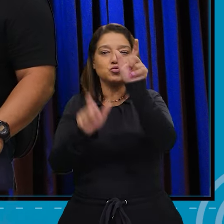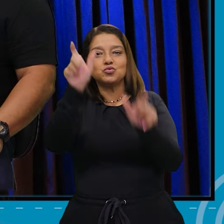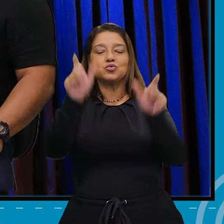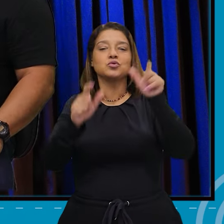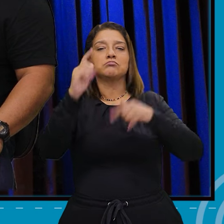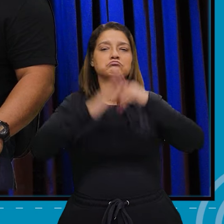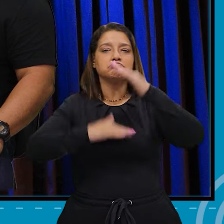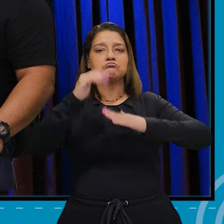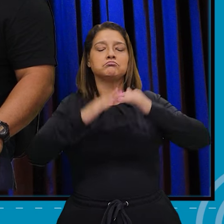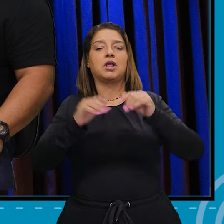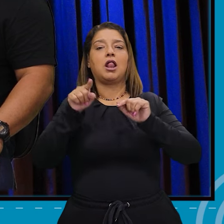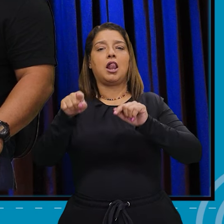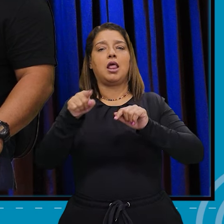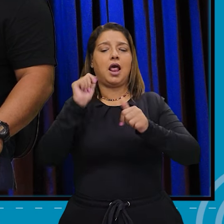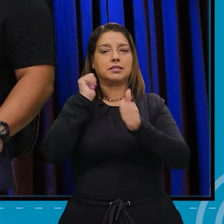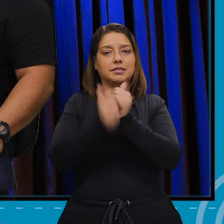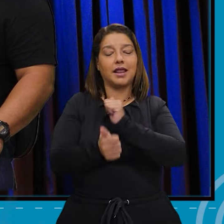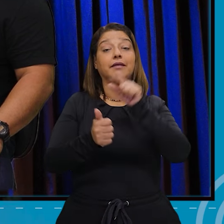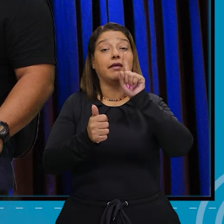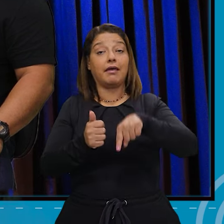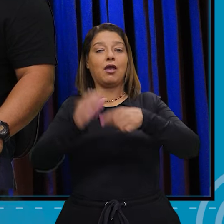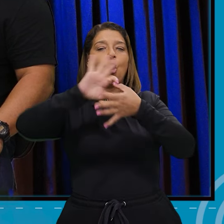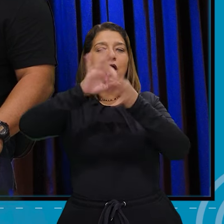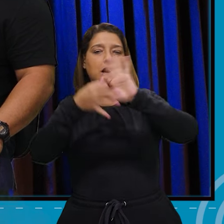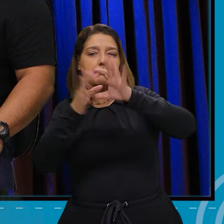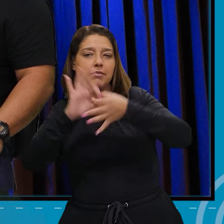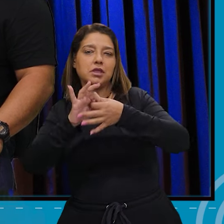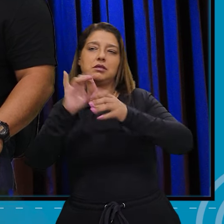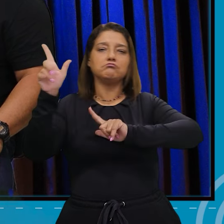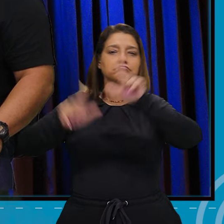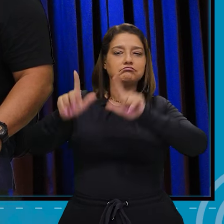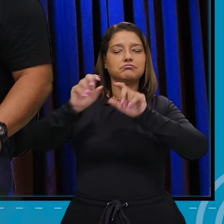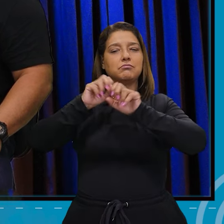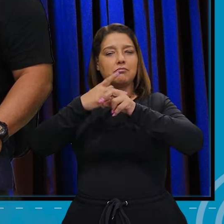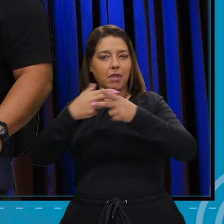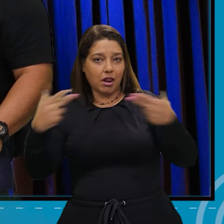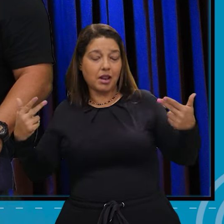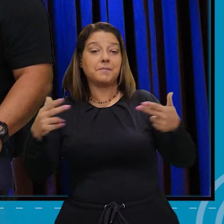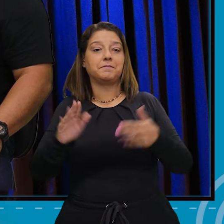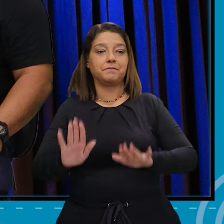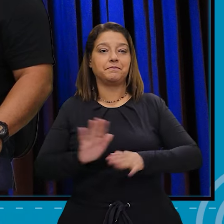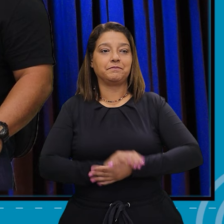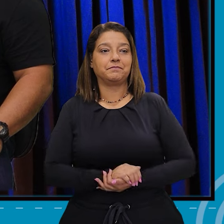nas Olimpíadas, aquela coisa toda, inclusive com grandes atletas, e vou de novo.